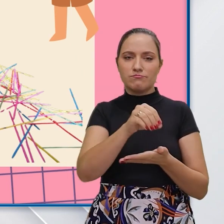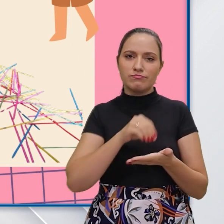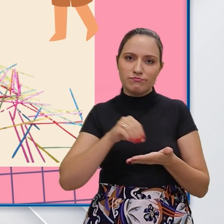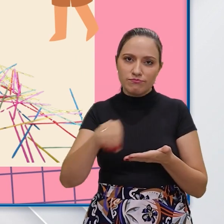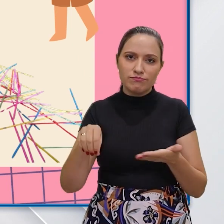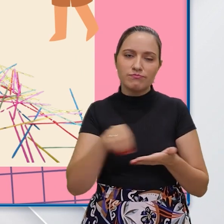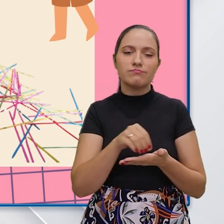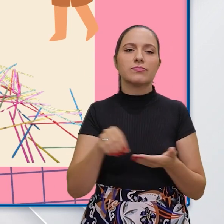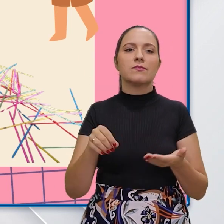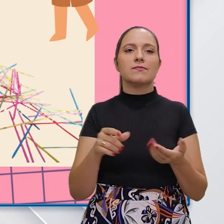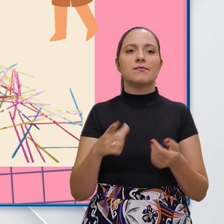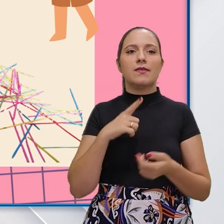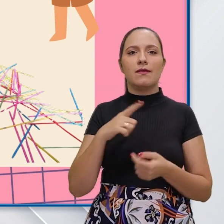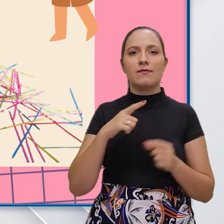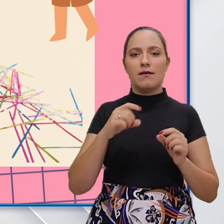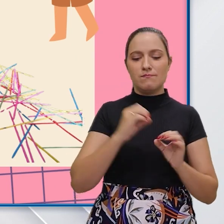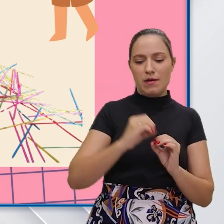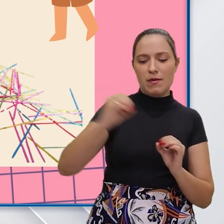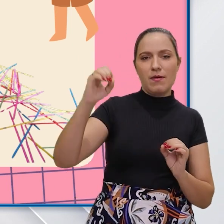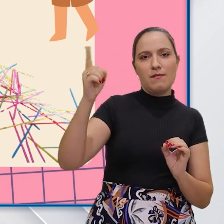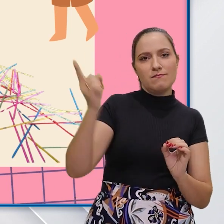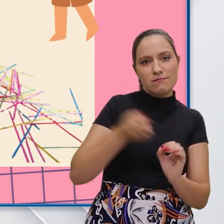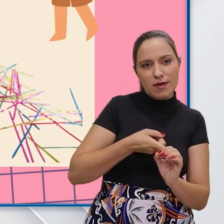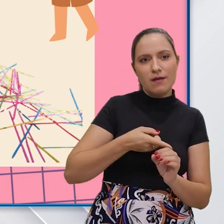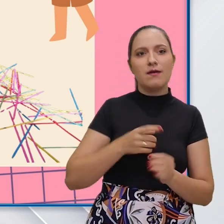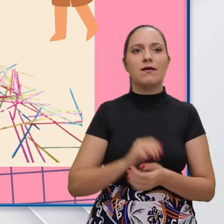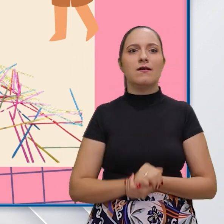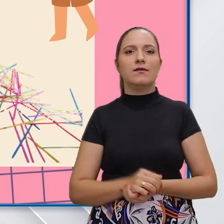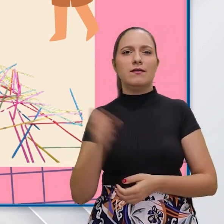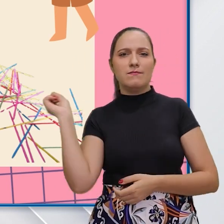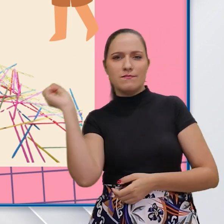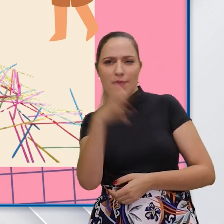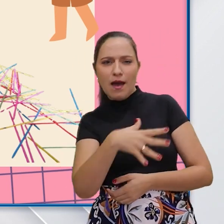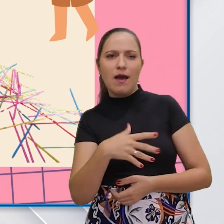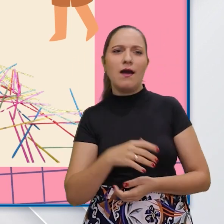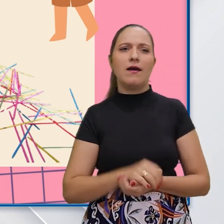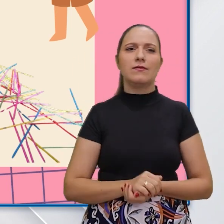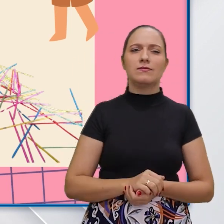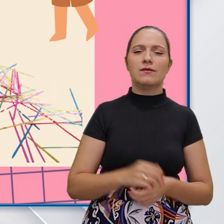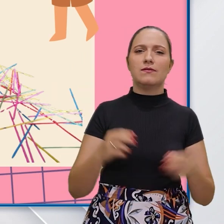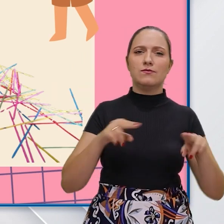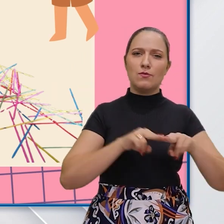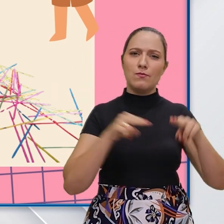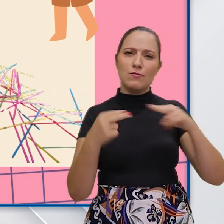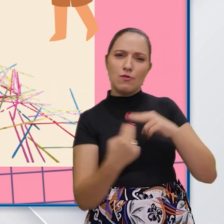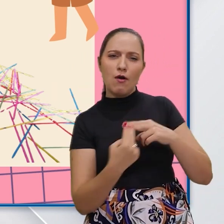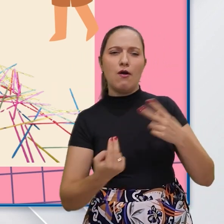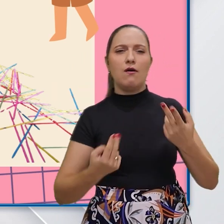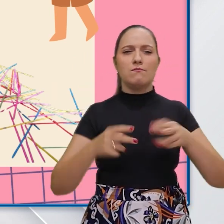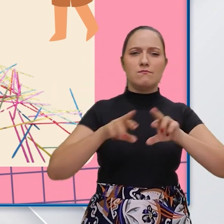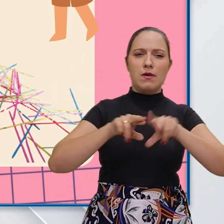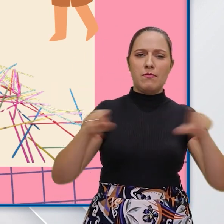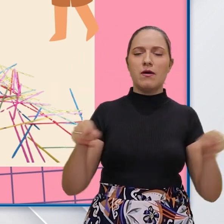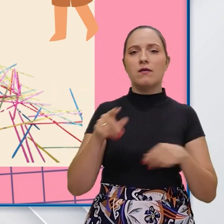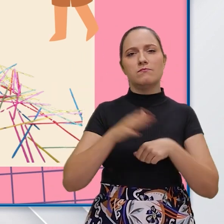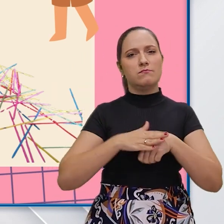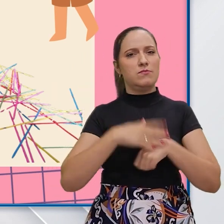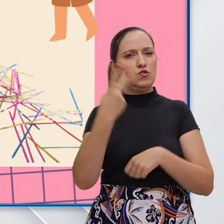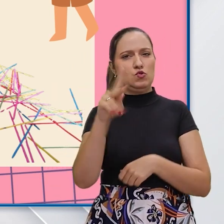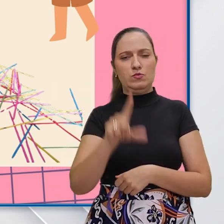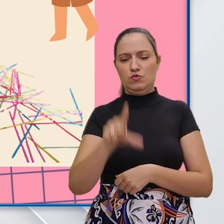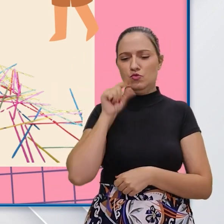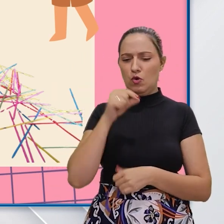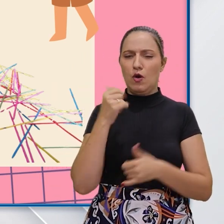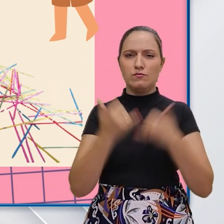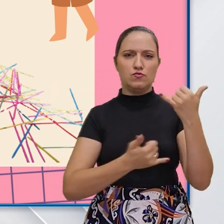da velha, queimada, coelhinho sai da toca ou outro de sua preferência. Você